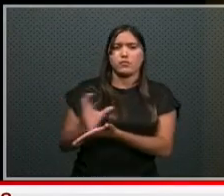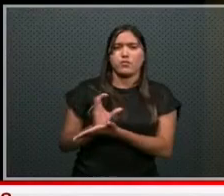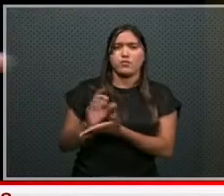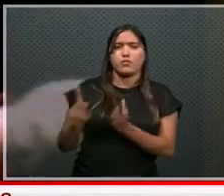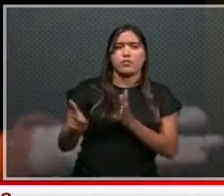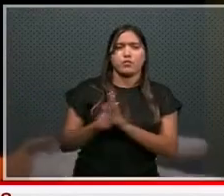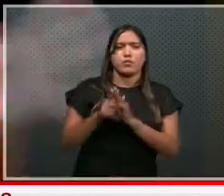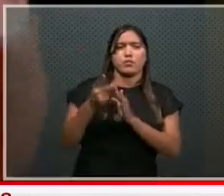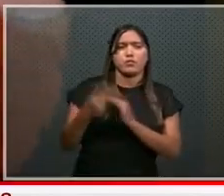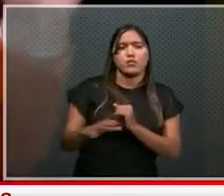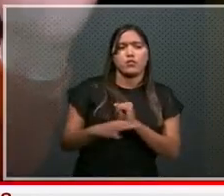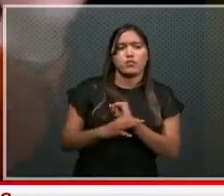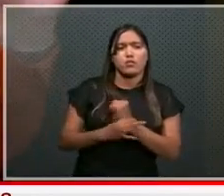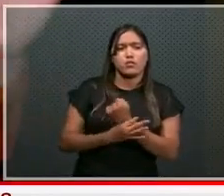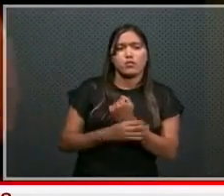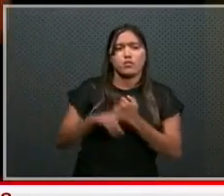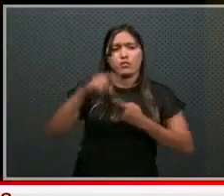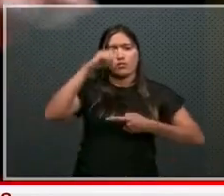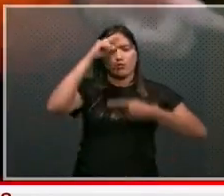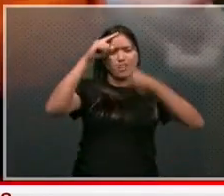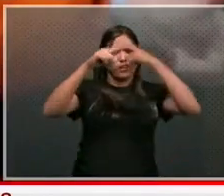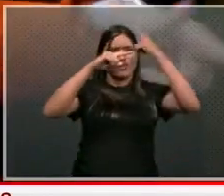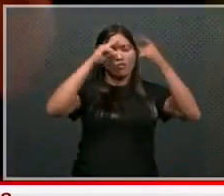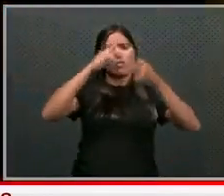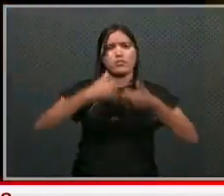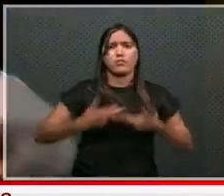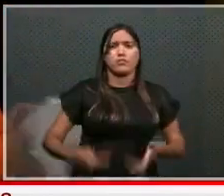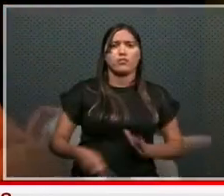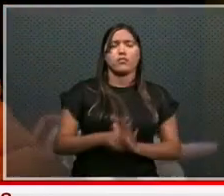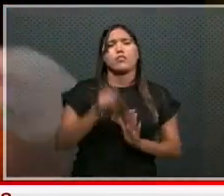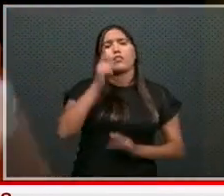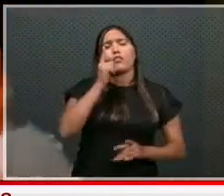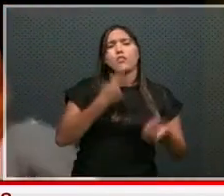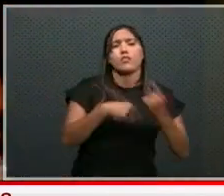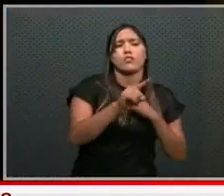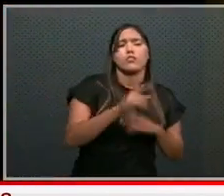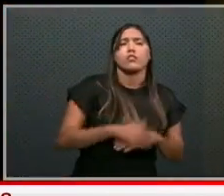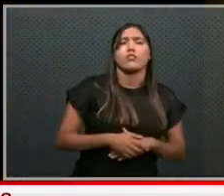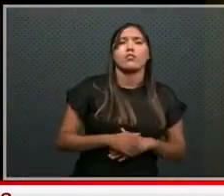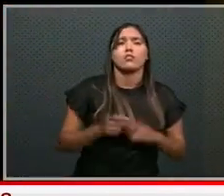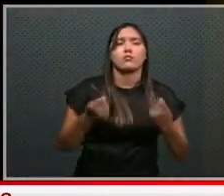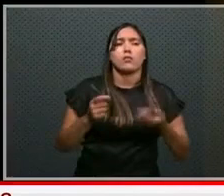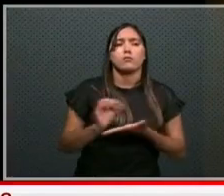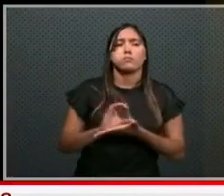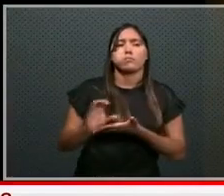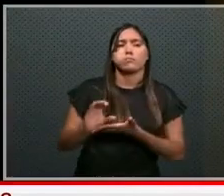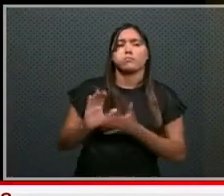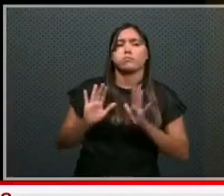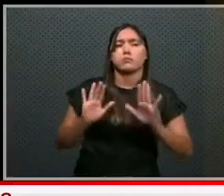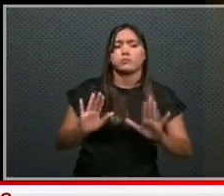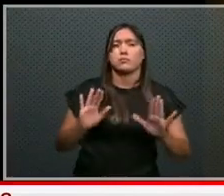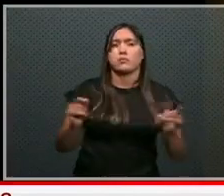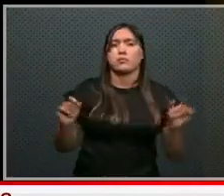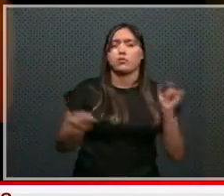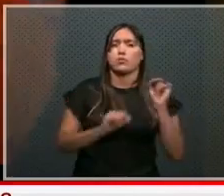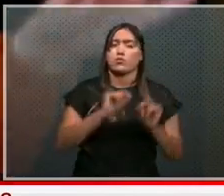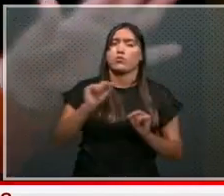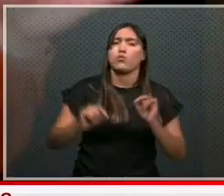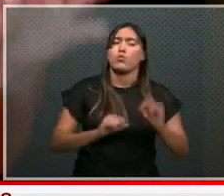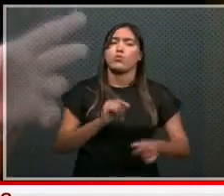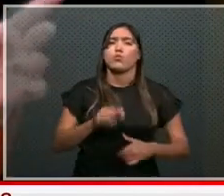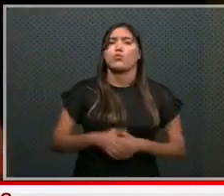mesmo de como a gente tem muita ideia mas como vai botar para funcionar precisa de investimento precisa de recurso logo nós falamos